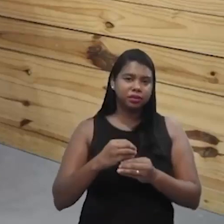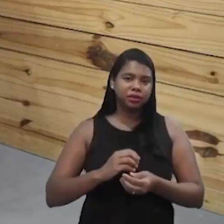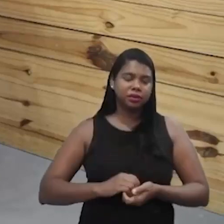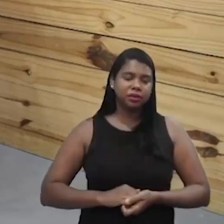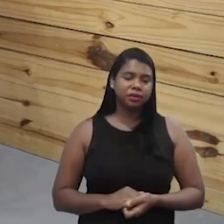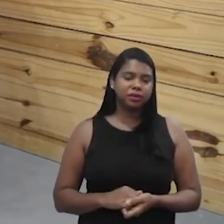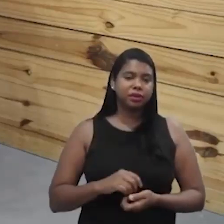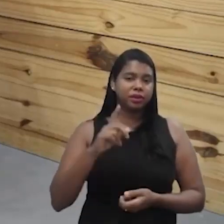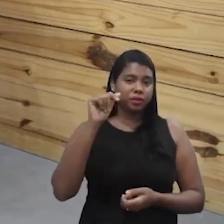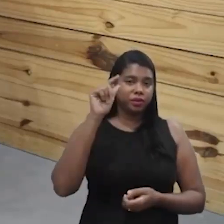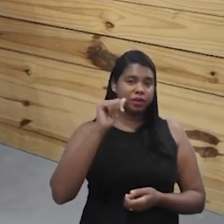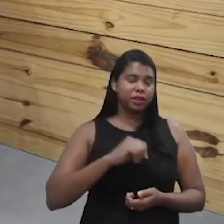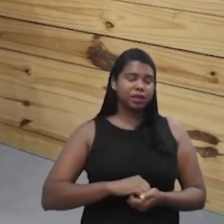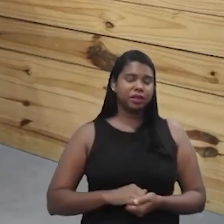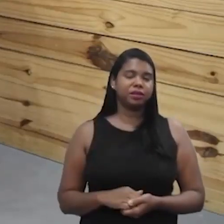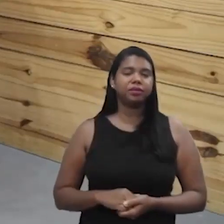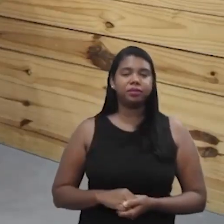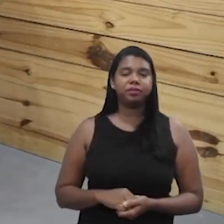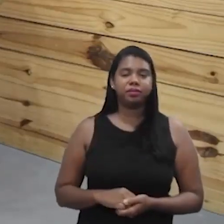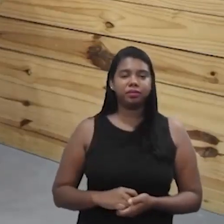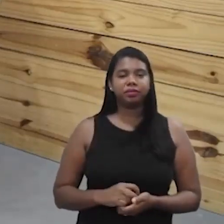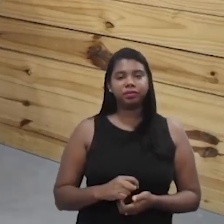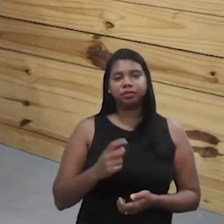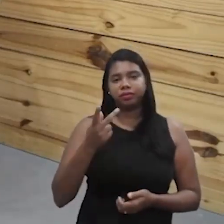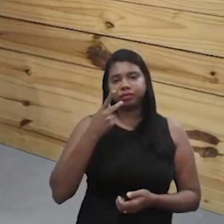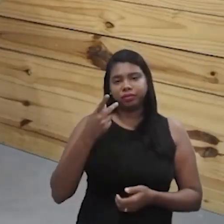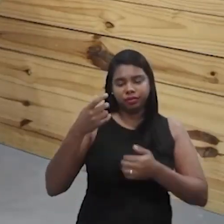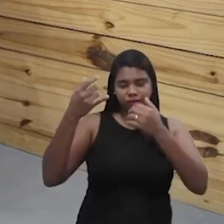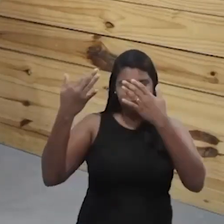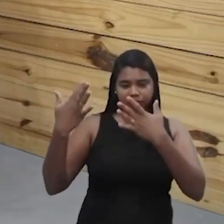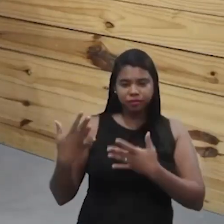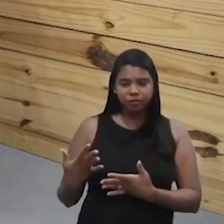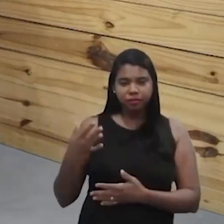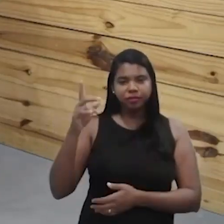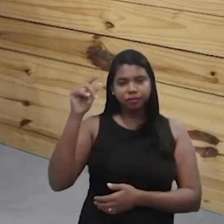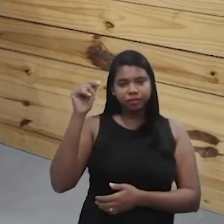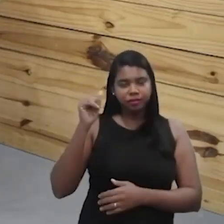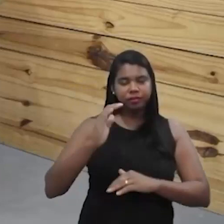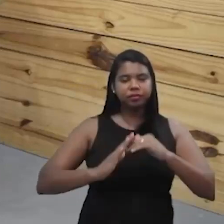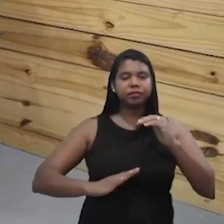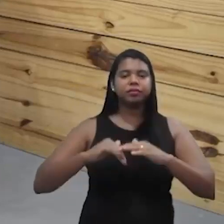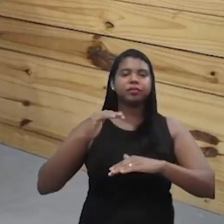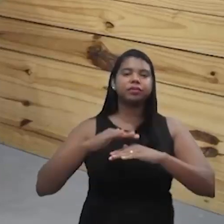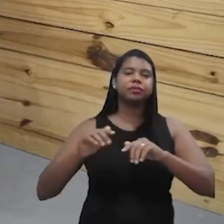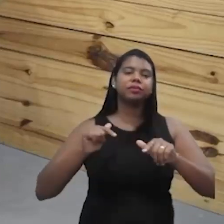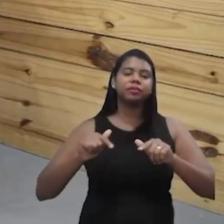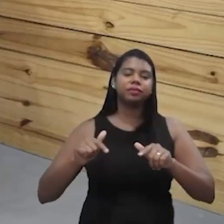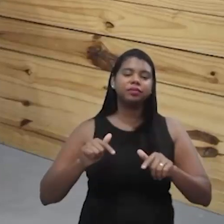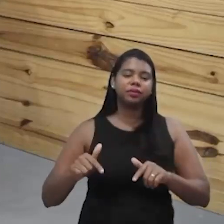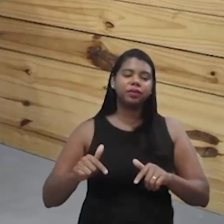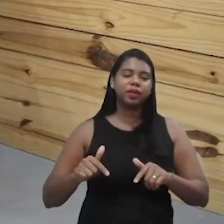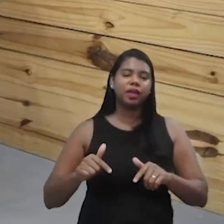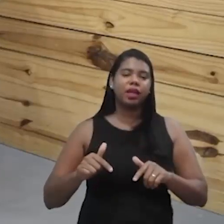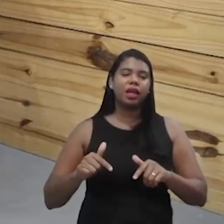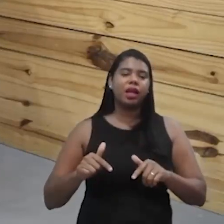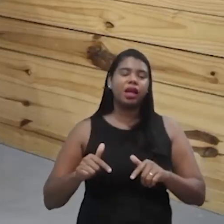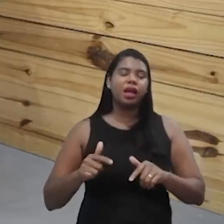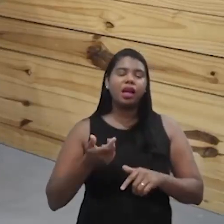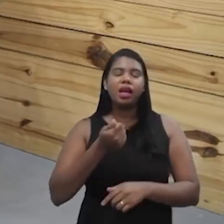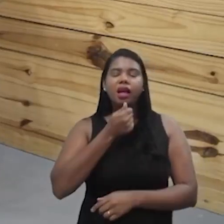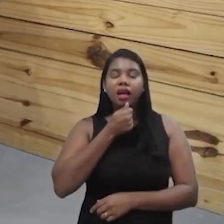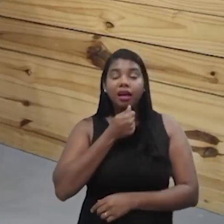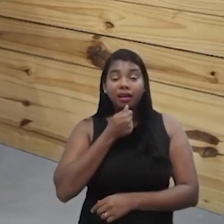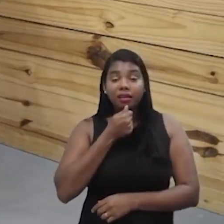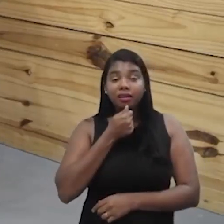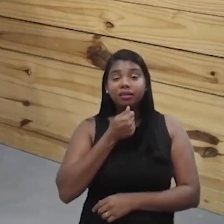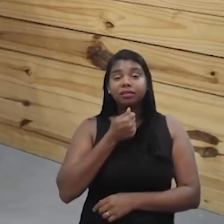questão salarial, né? A gente fala muito da remuneração dos profissionais e tal. O mercado ainda é um